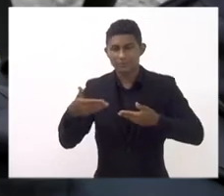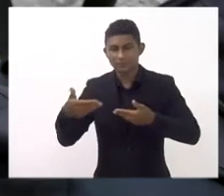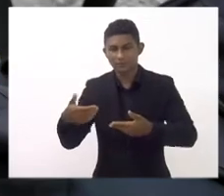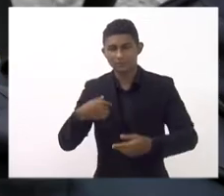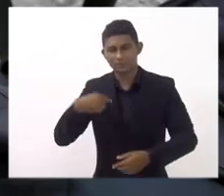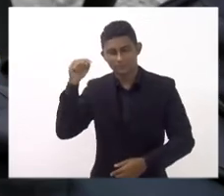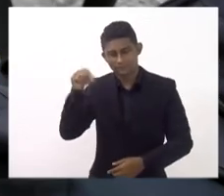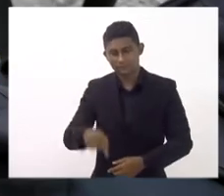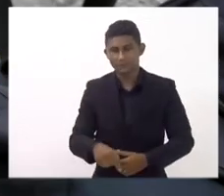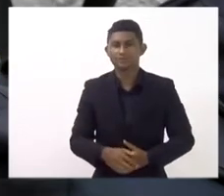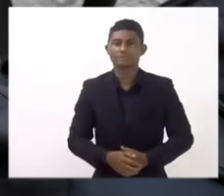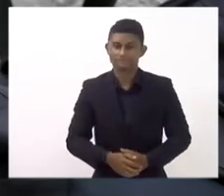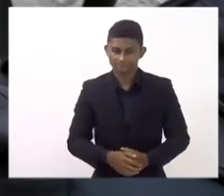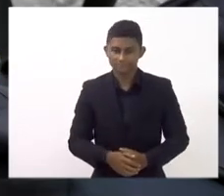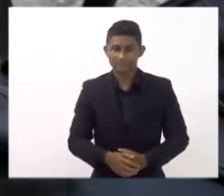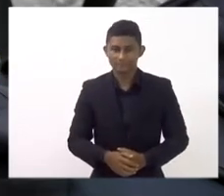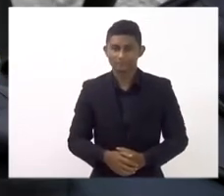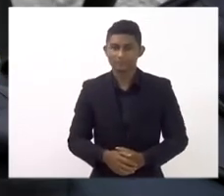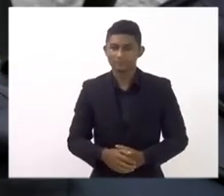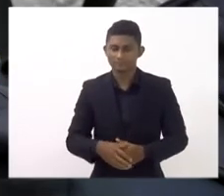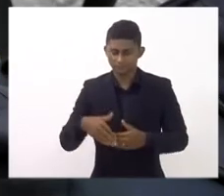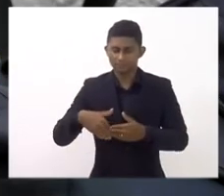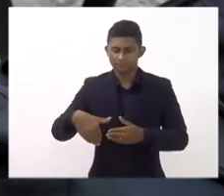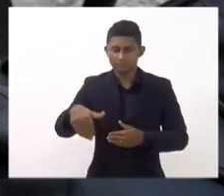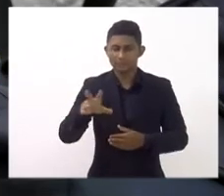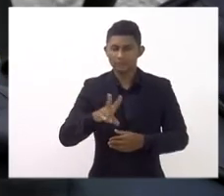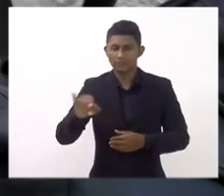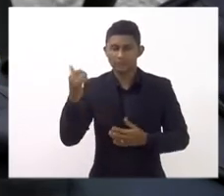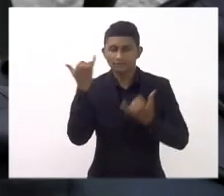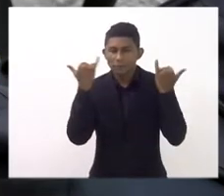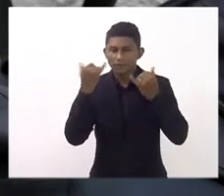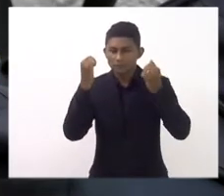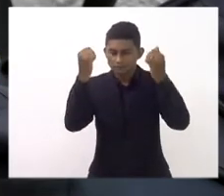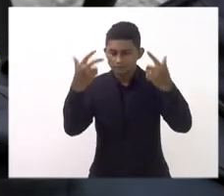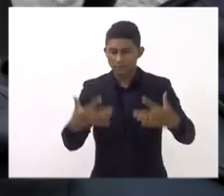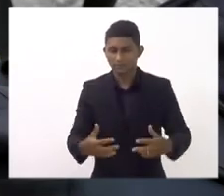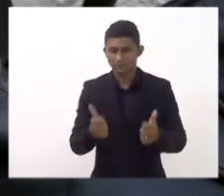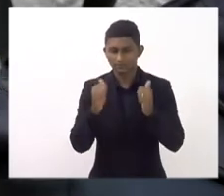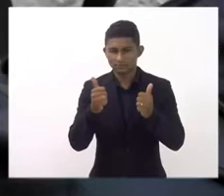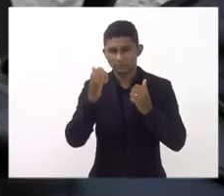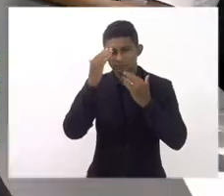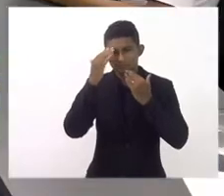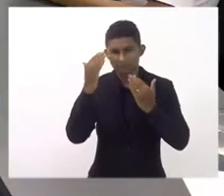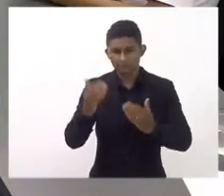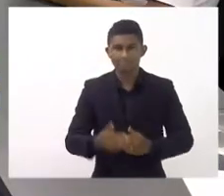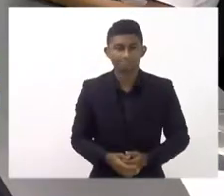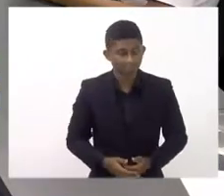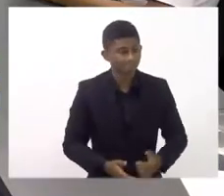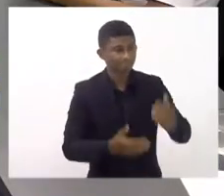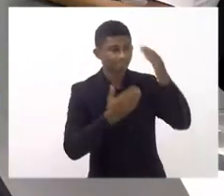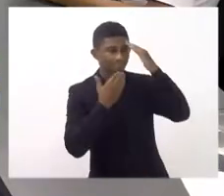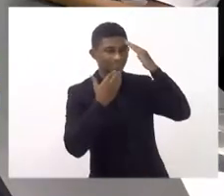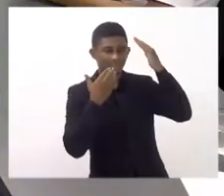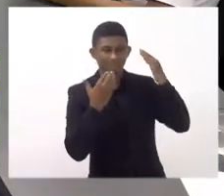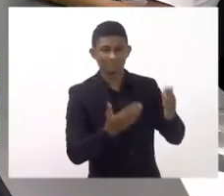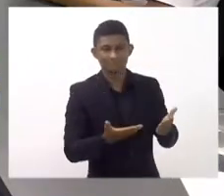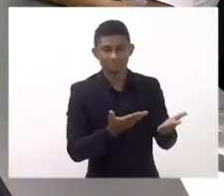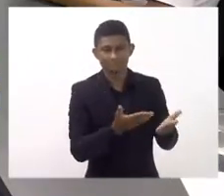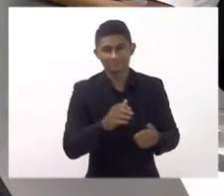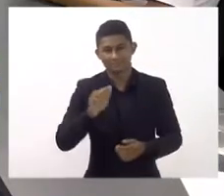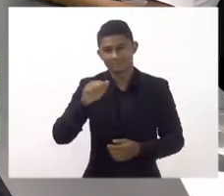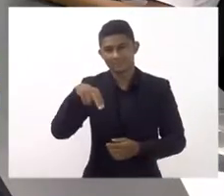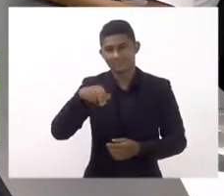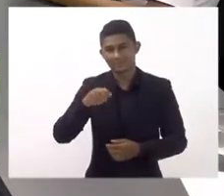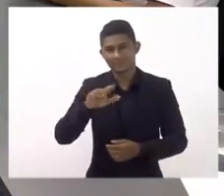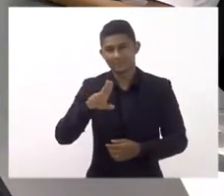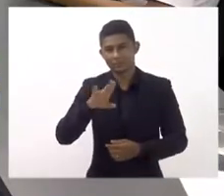e a gente já passa esse dado solicitado. Obrigada. Muito obrigado, pró-reitora Ana Luísa. Acho